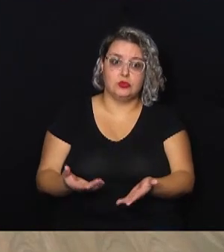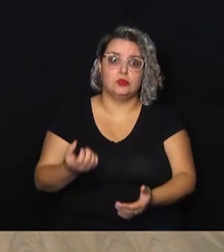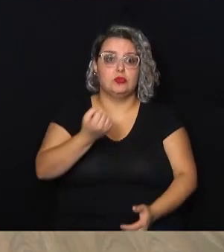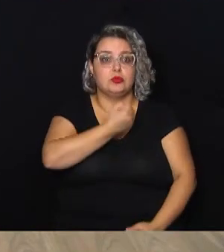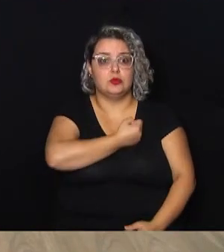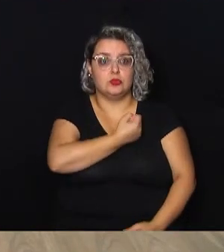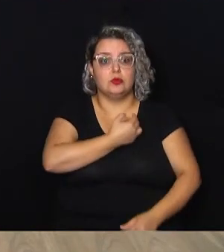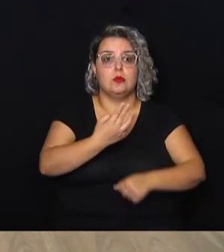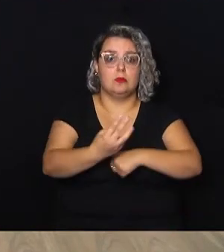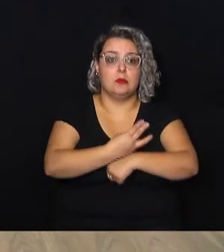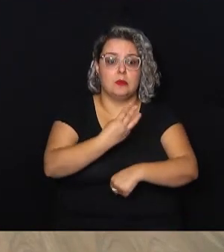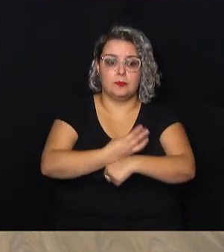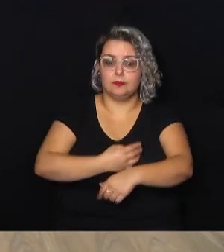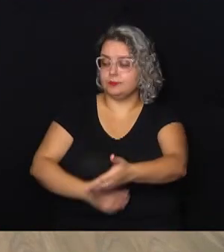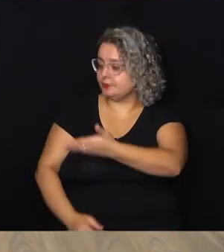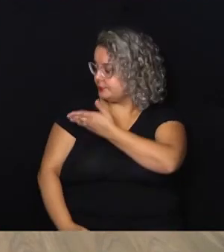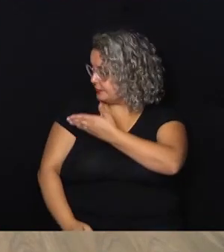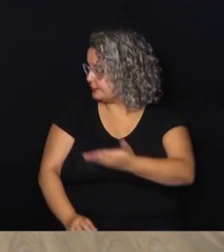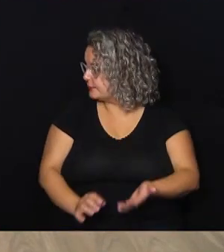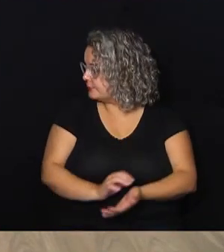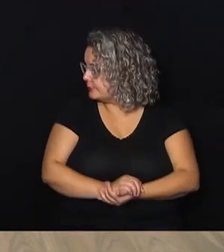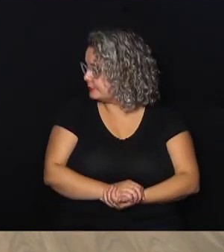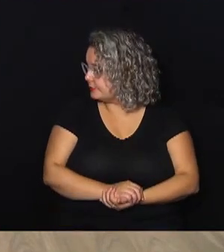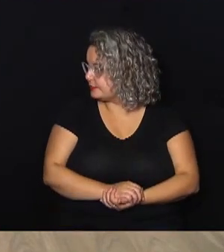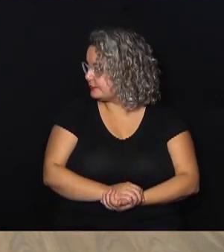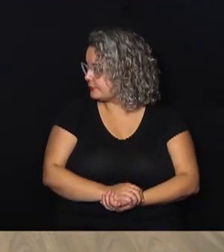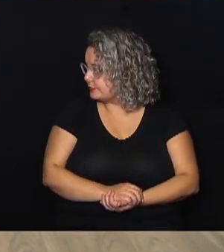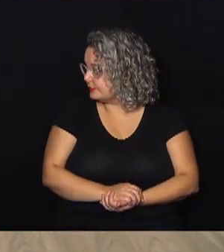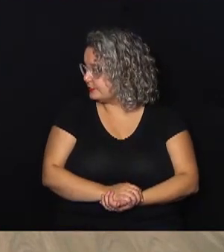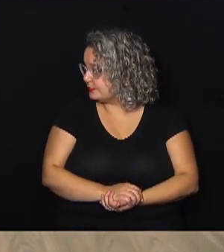do nosso WhatsApp, 19 é o nosso DDD,